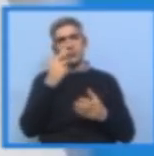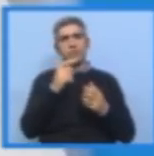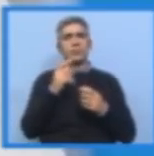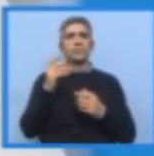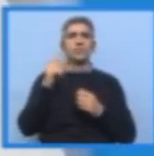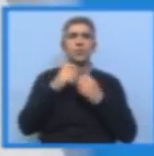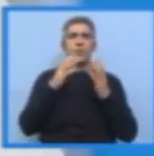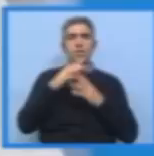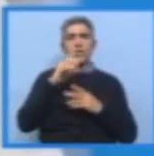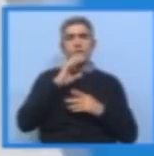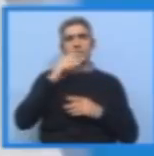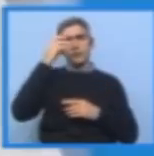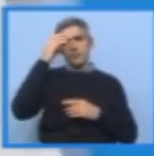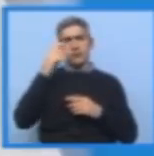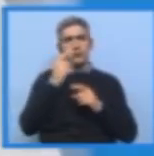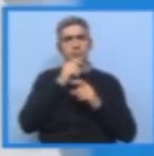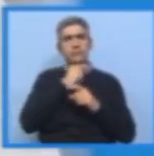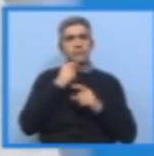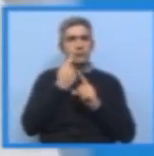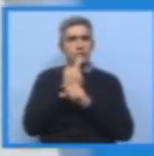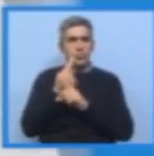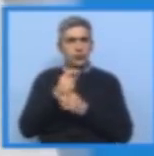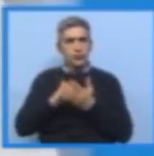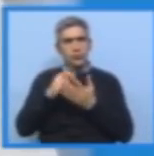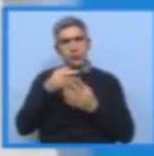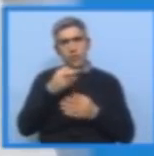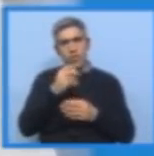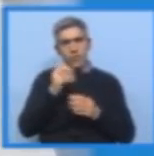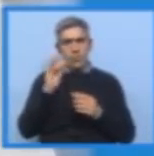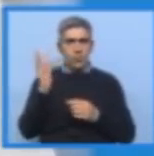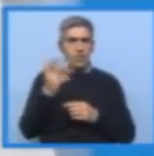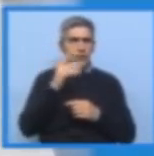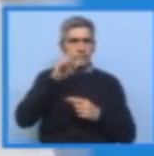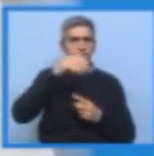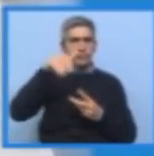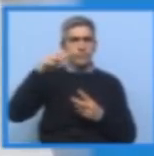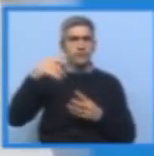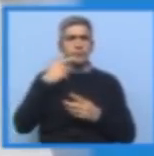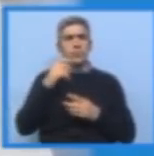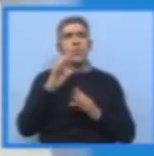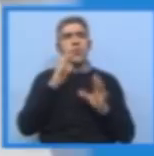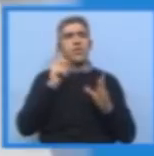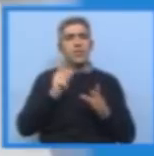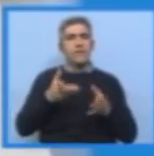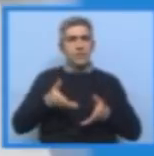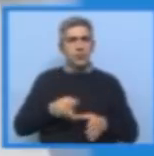os príncipes dos sacerdotes e escribas do povo e perguntou-lhes onde devia